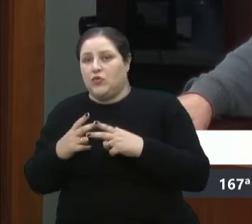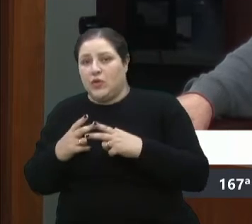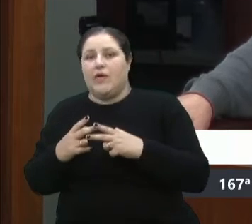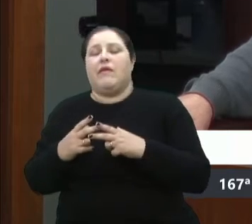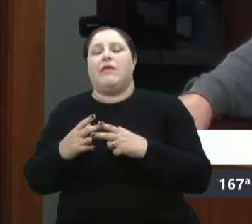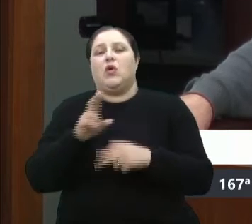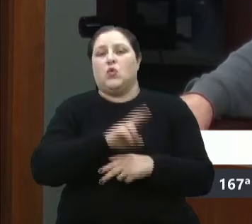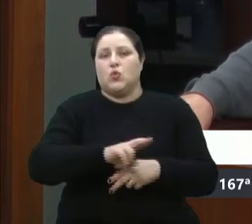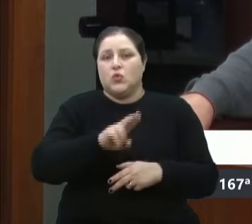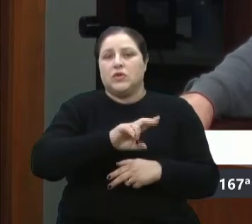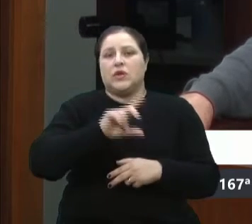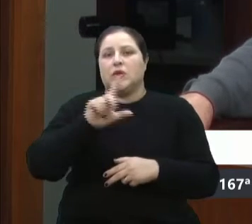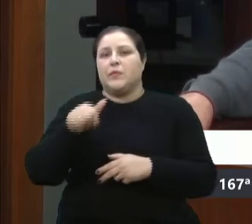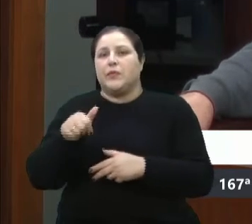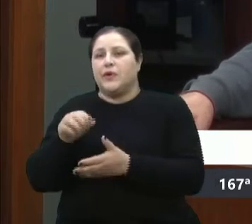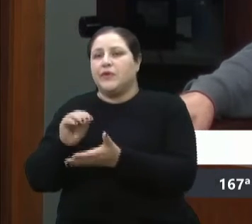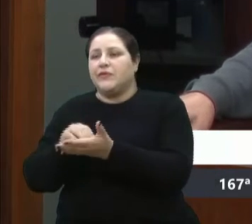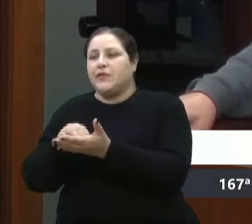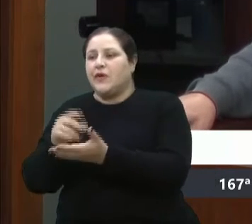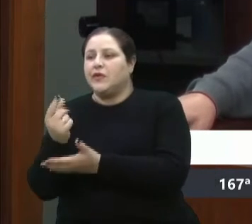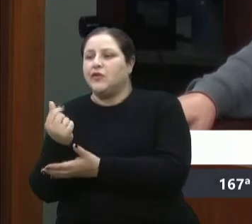para comprar